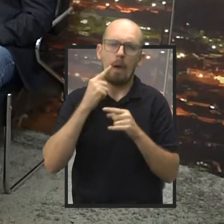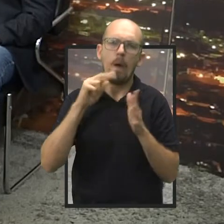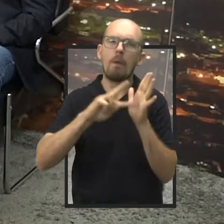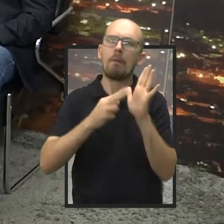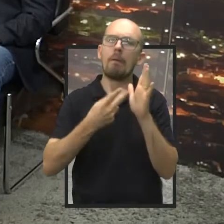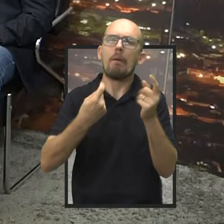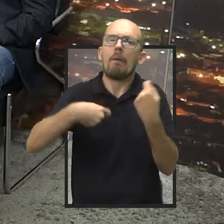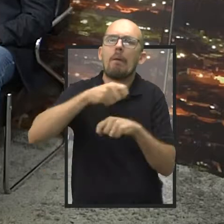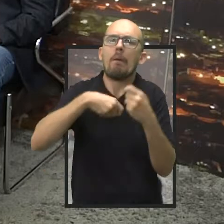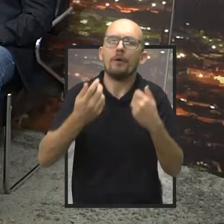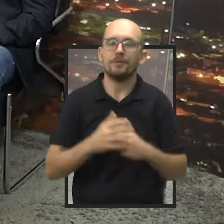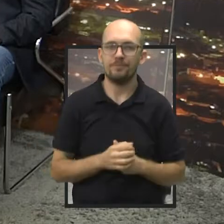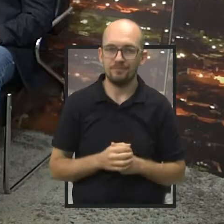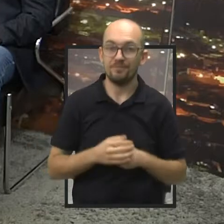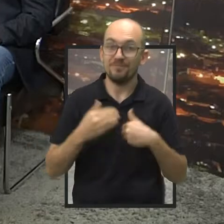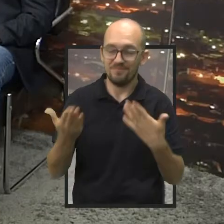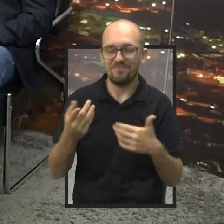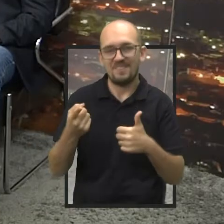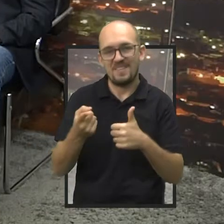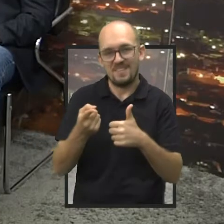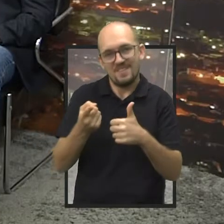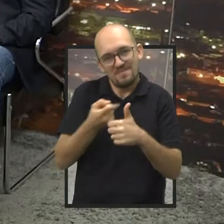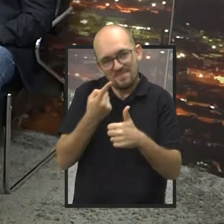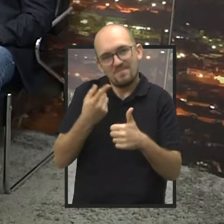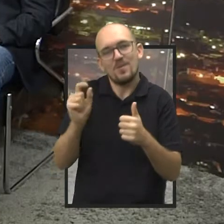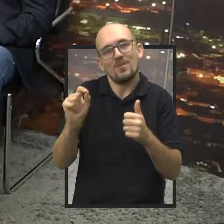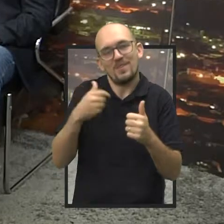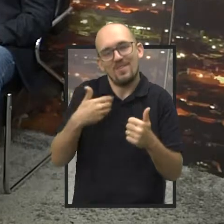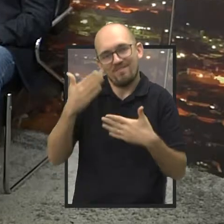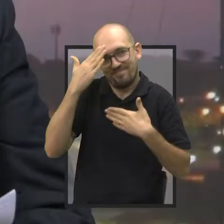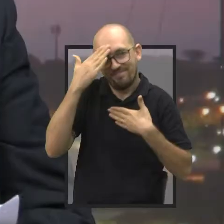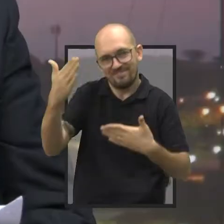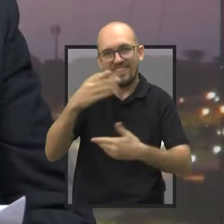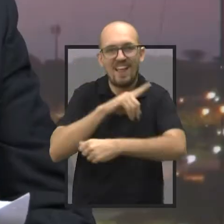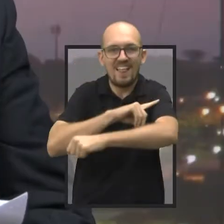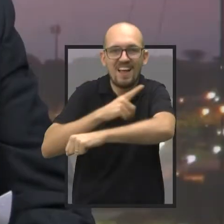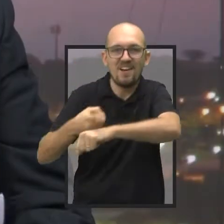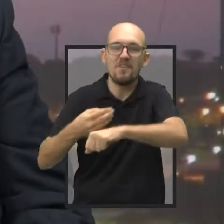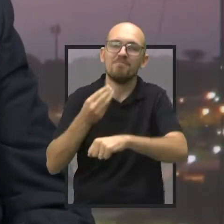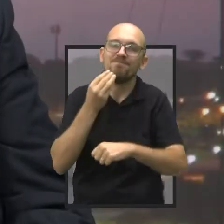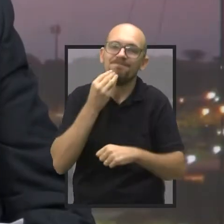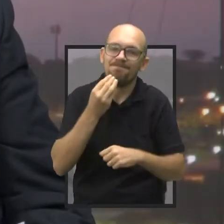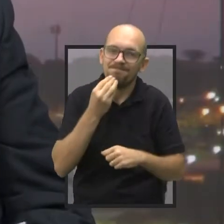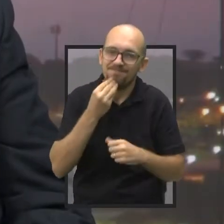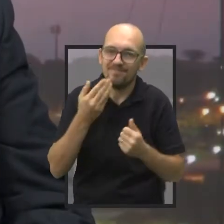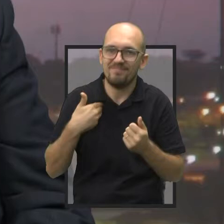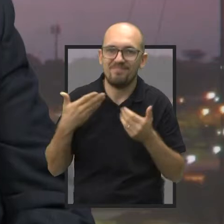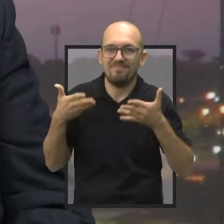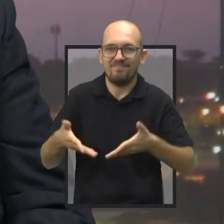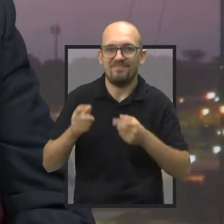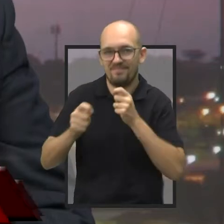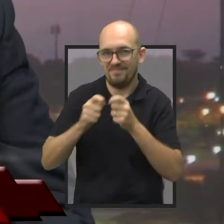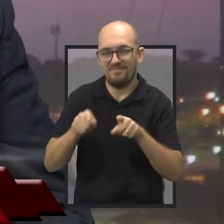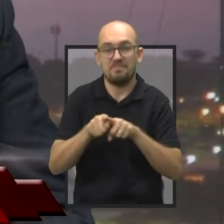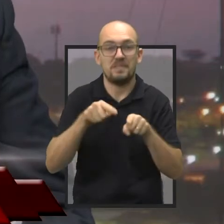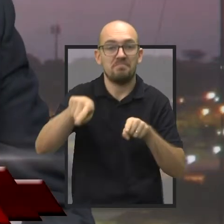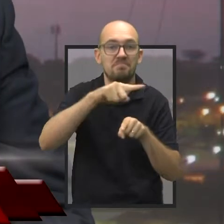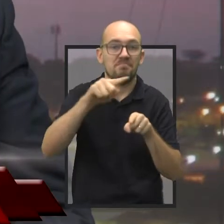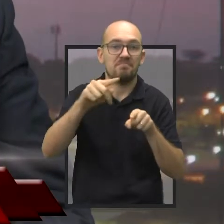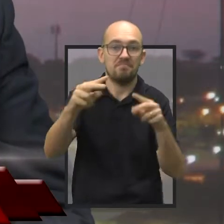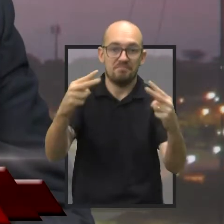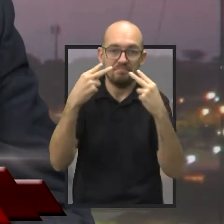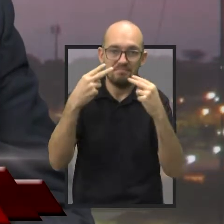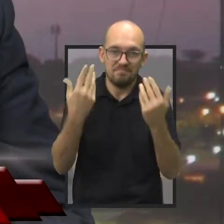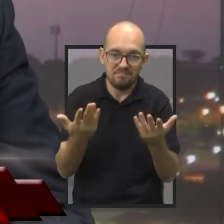primeiro lugar, gostaria de te agradecer, Danilo, pela oportunidade, aos que estão nos assistindo. A economia